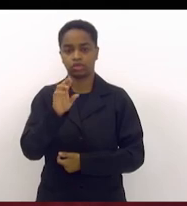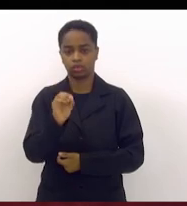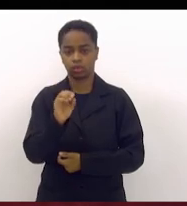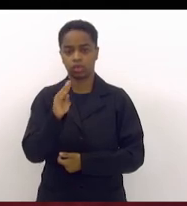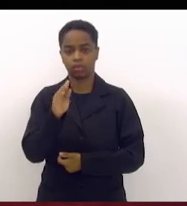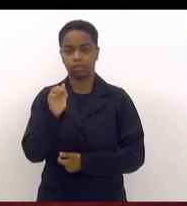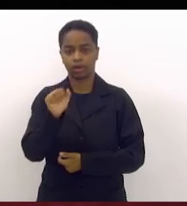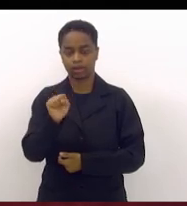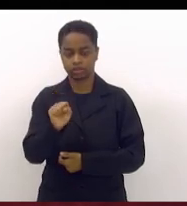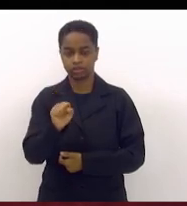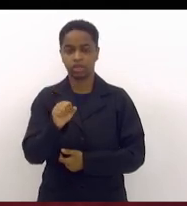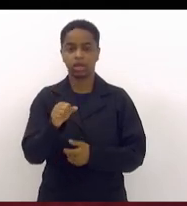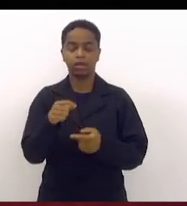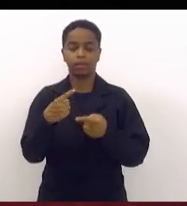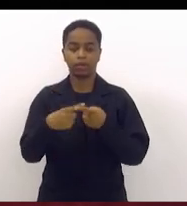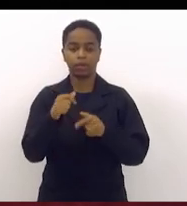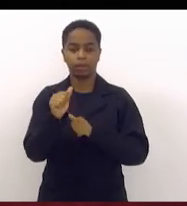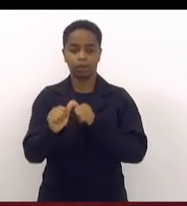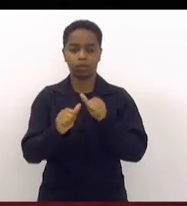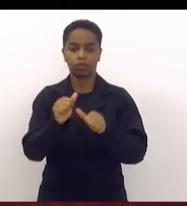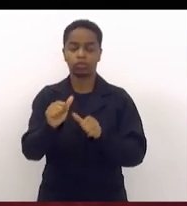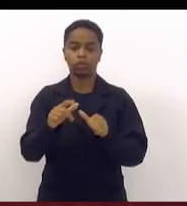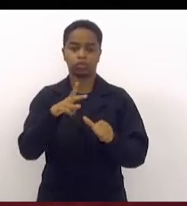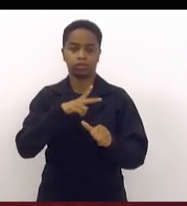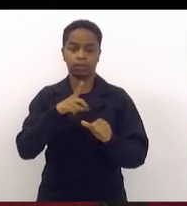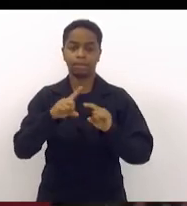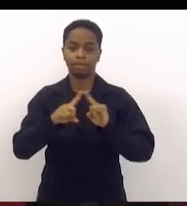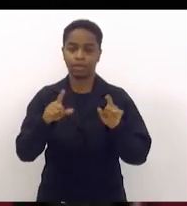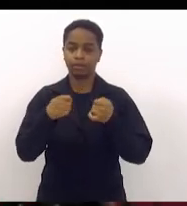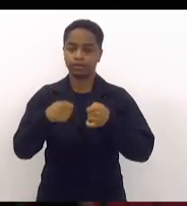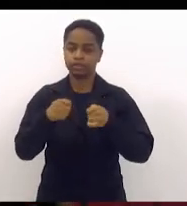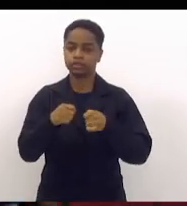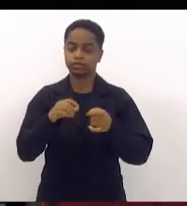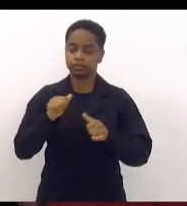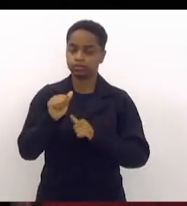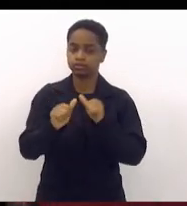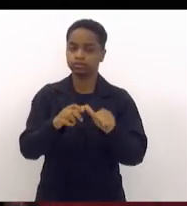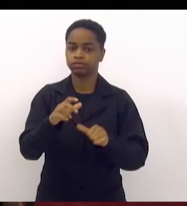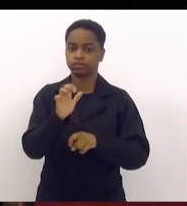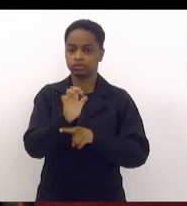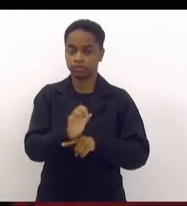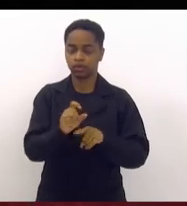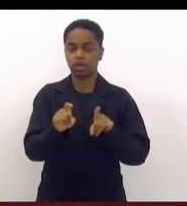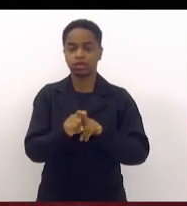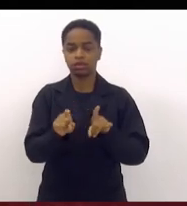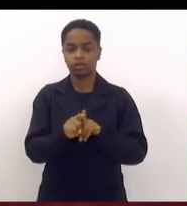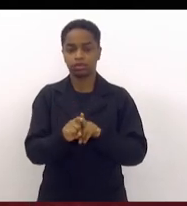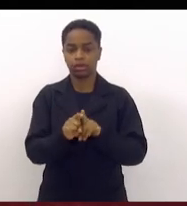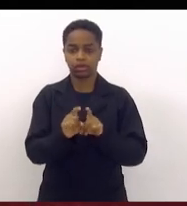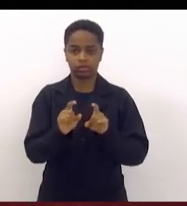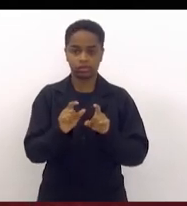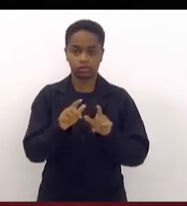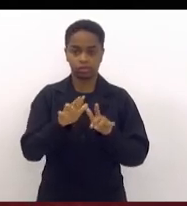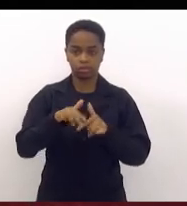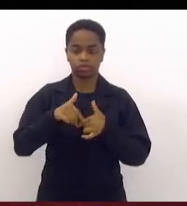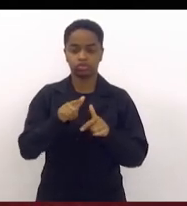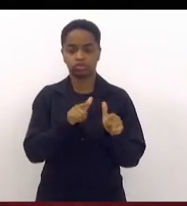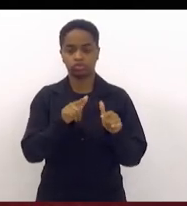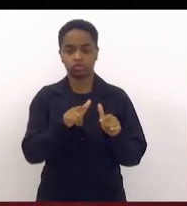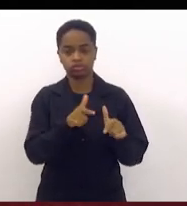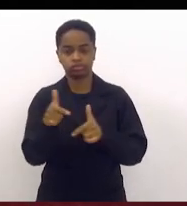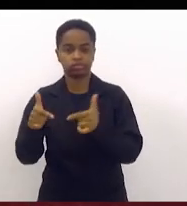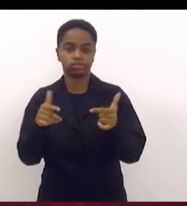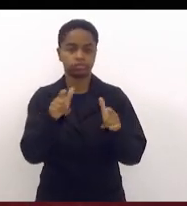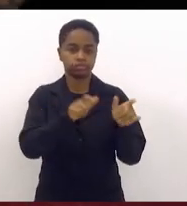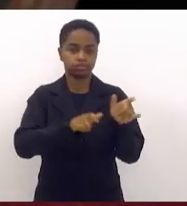precisamos a estatizar mas precisa ser também defendida por toda a sociedade brasileira e pelos atores políticos as atrizes